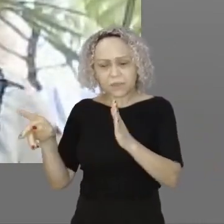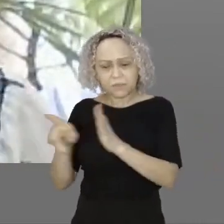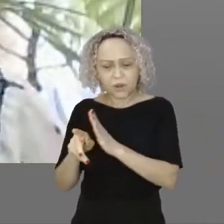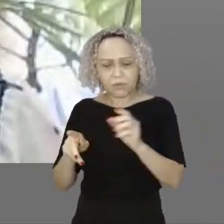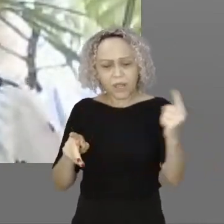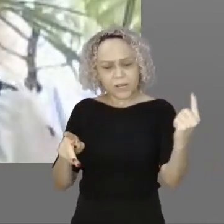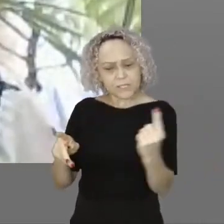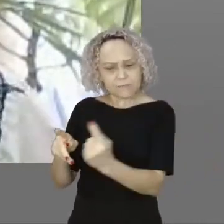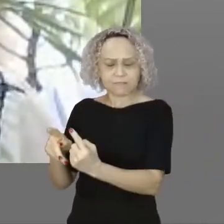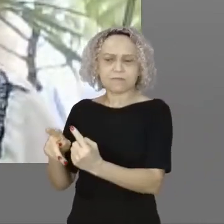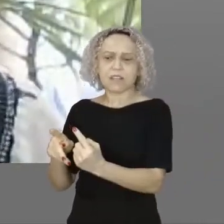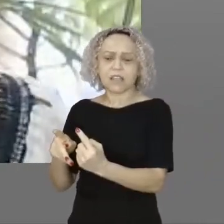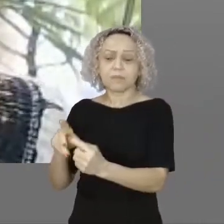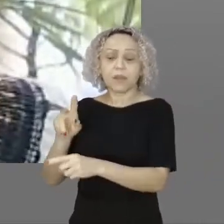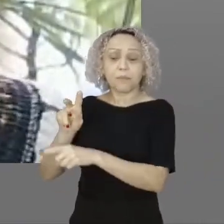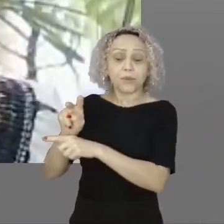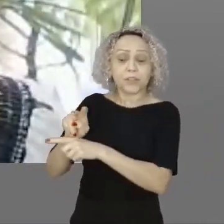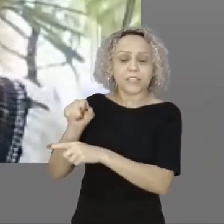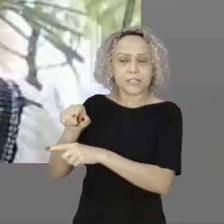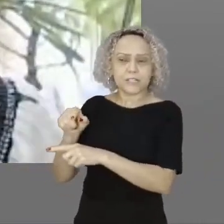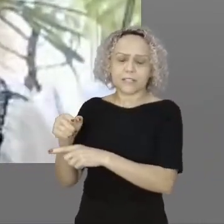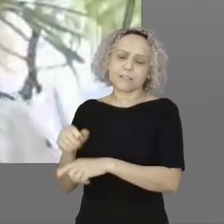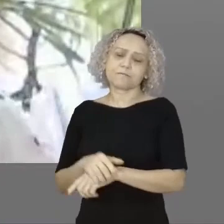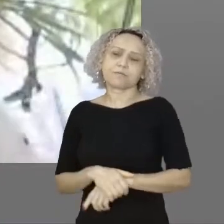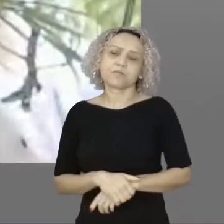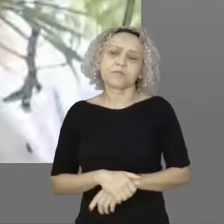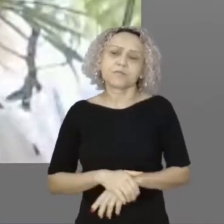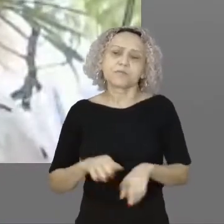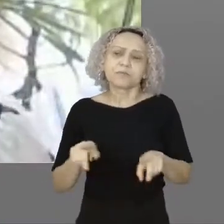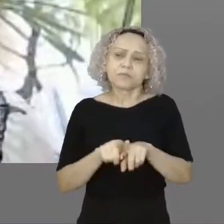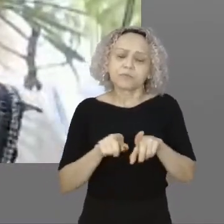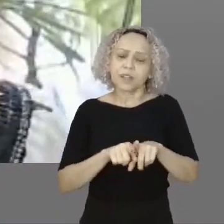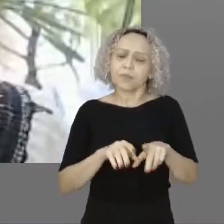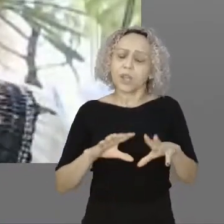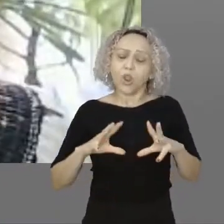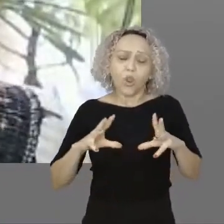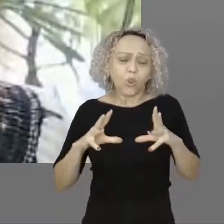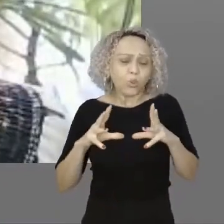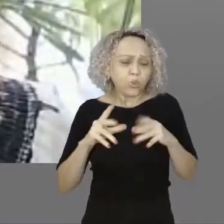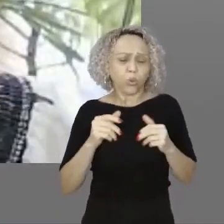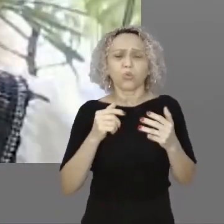organizam um sistema de enfrentamento à violência, o Ministério das Mulheres está trabalhando.